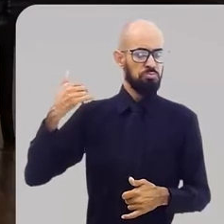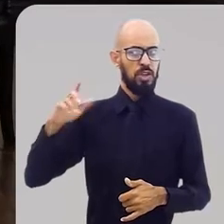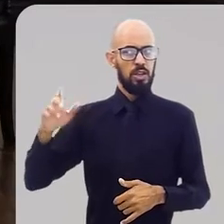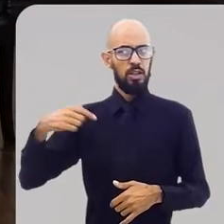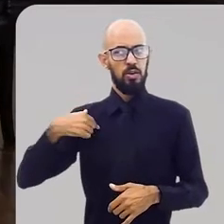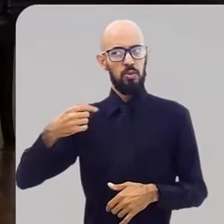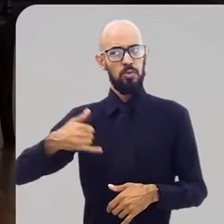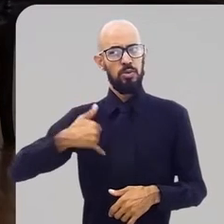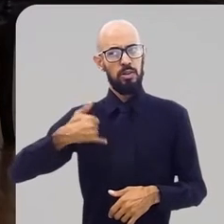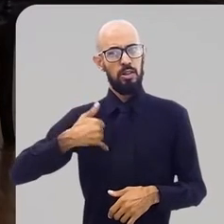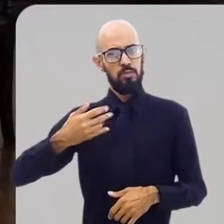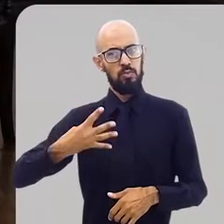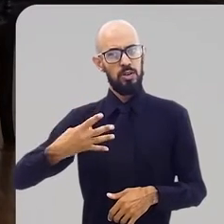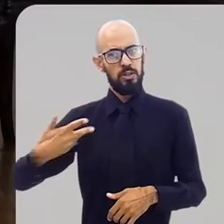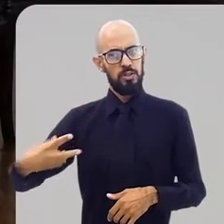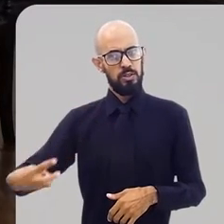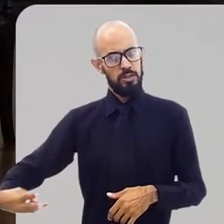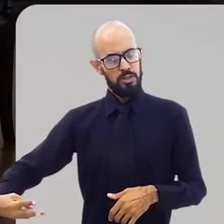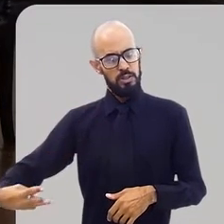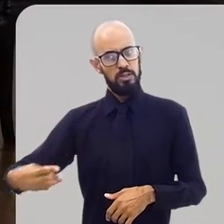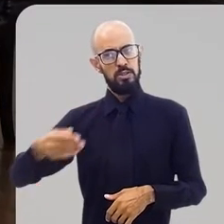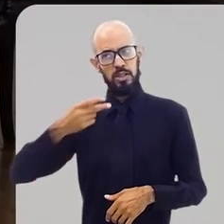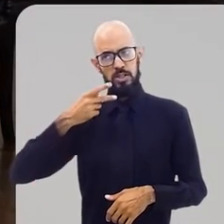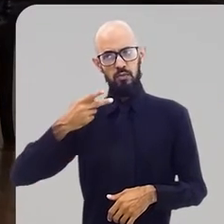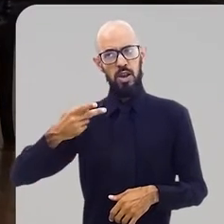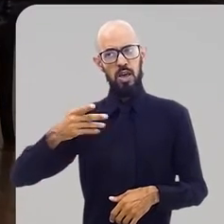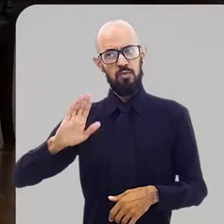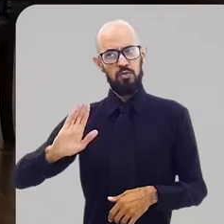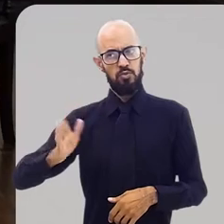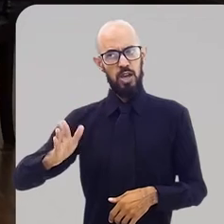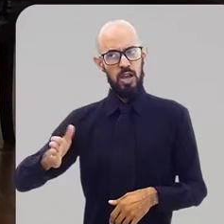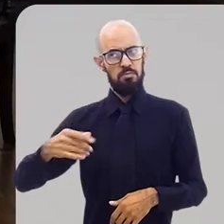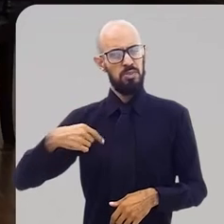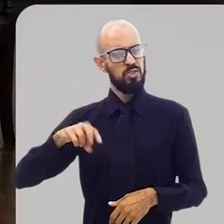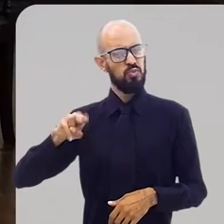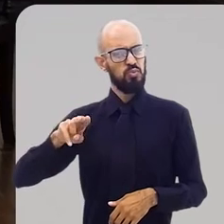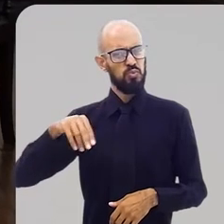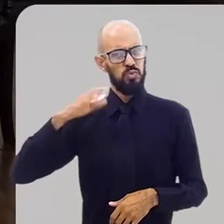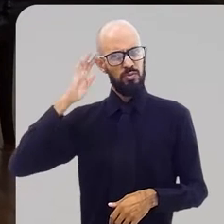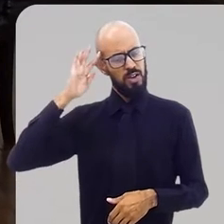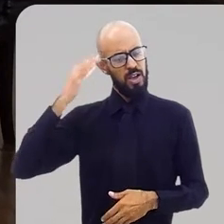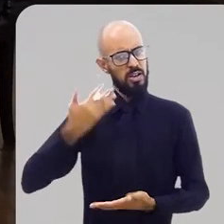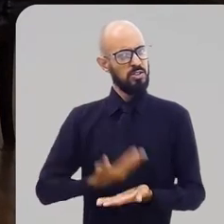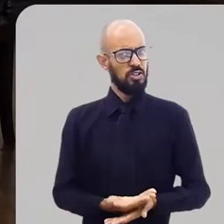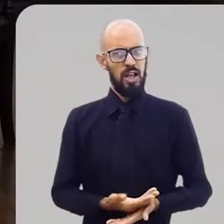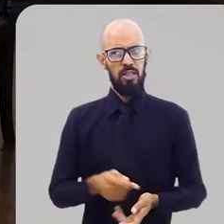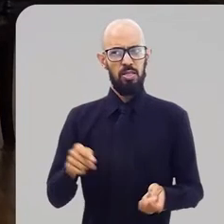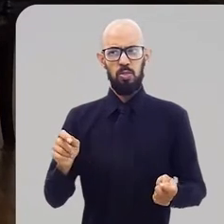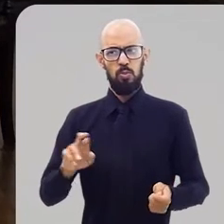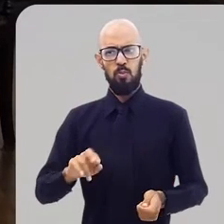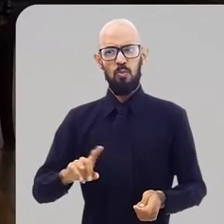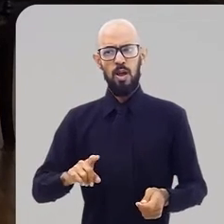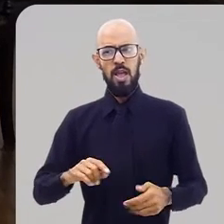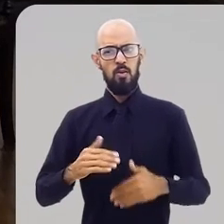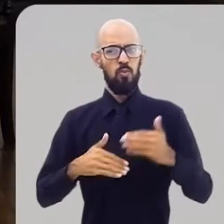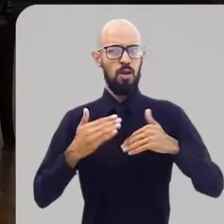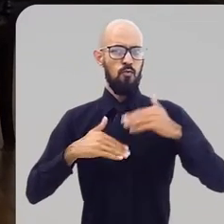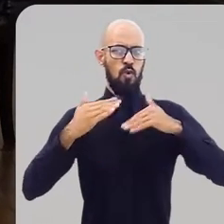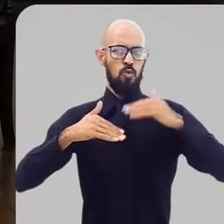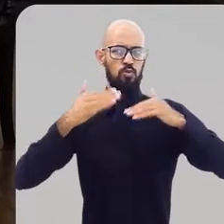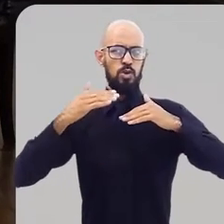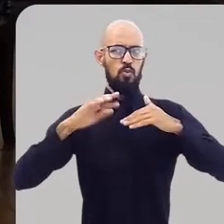desde que eu tenho 43 anos começavam a falar mas a gente nunca vai acreditar e nem vai fazer carreira